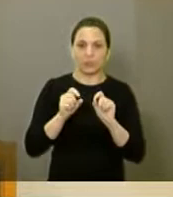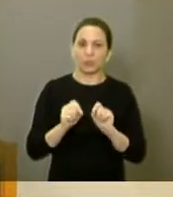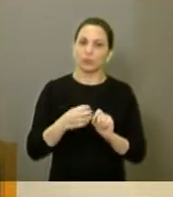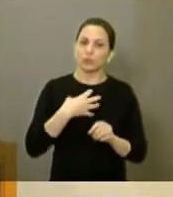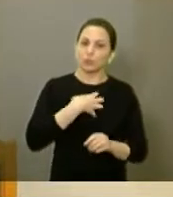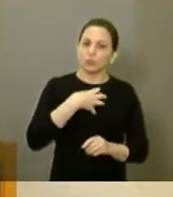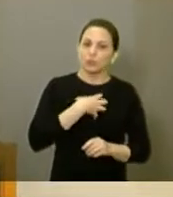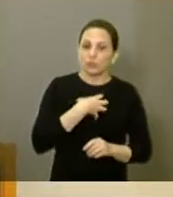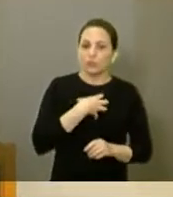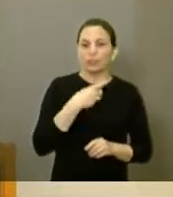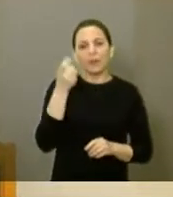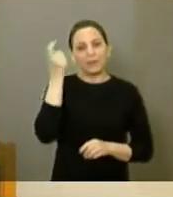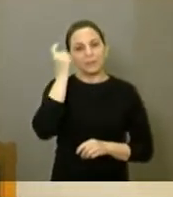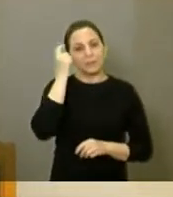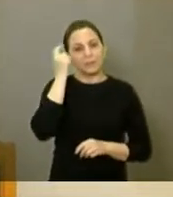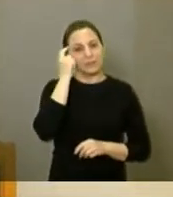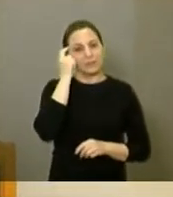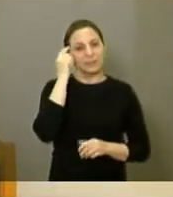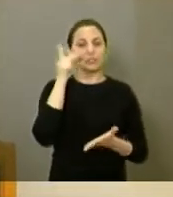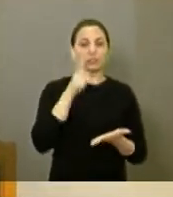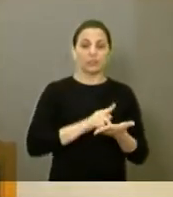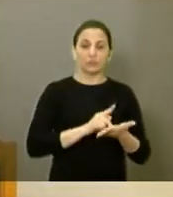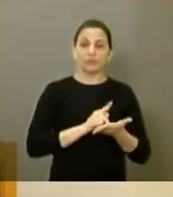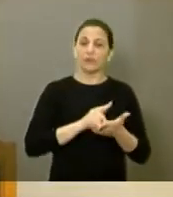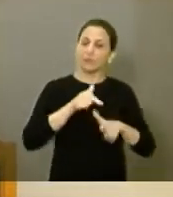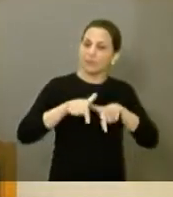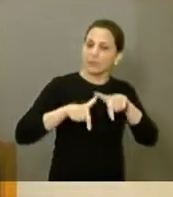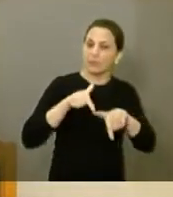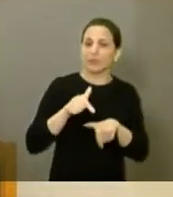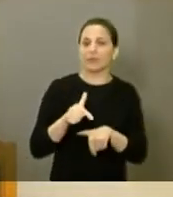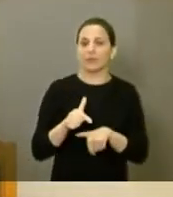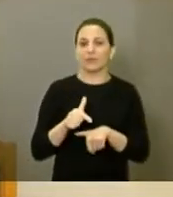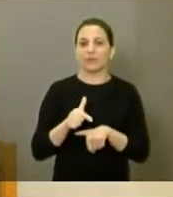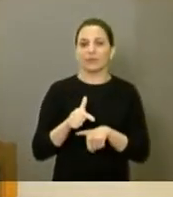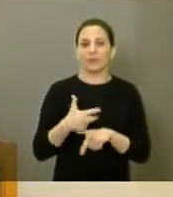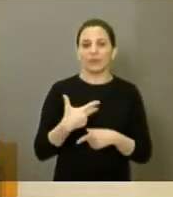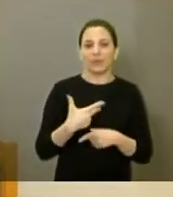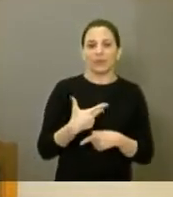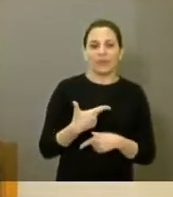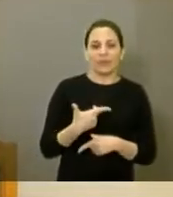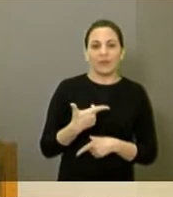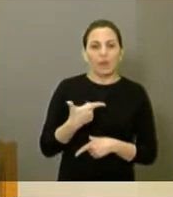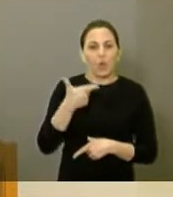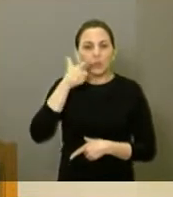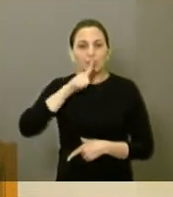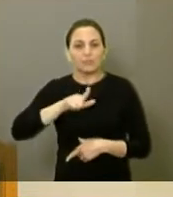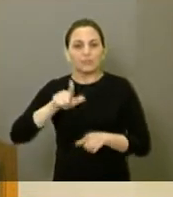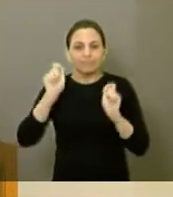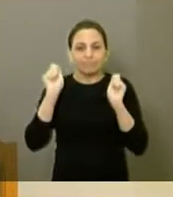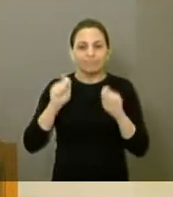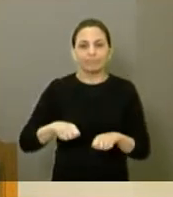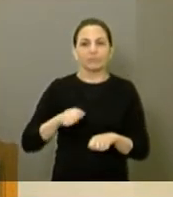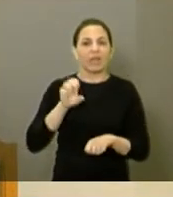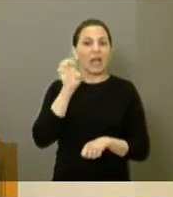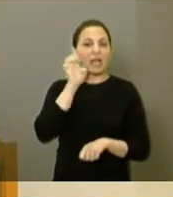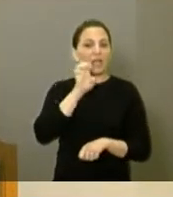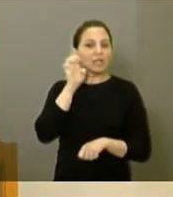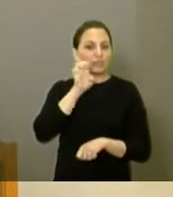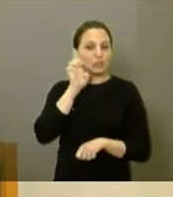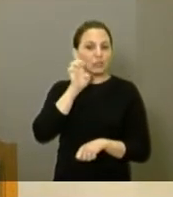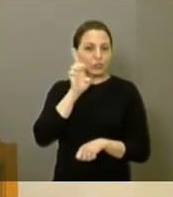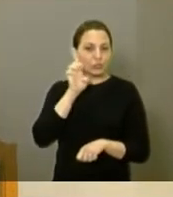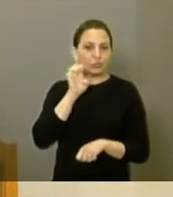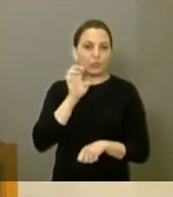pra ser pensado e trabalhado acho que a vitória do edinho também não deixa de ser uma resposta